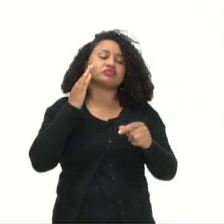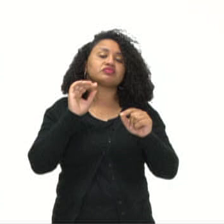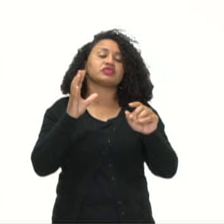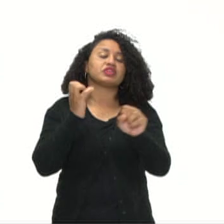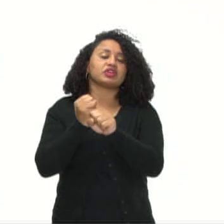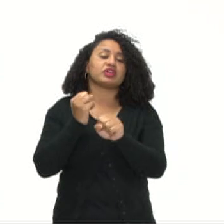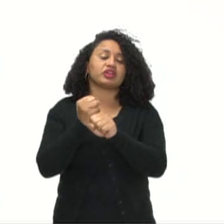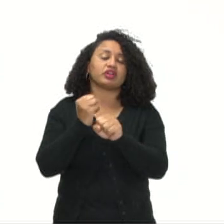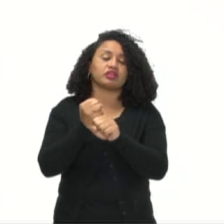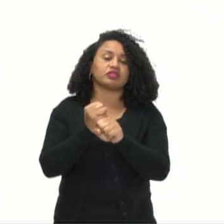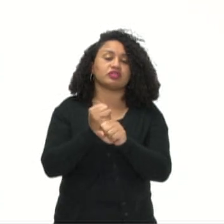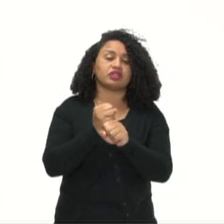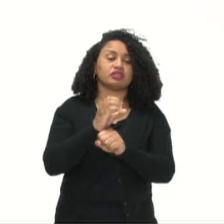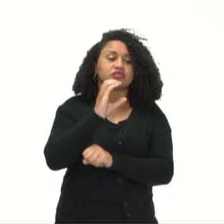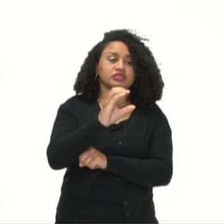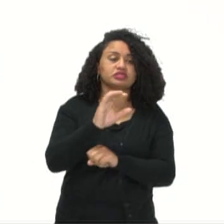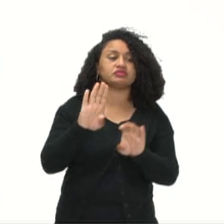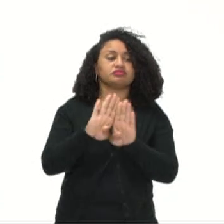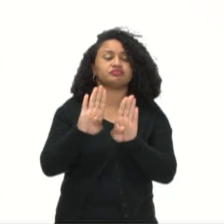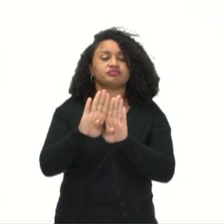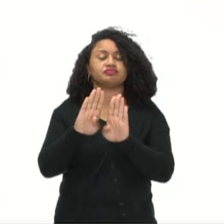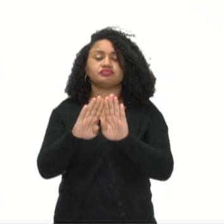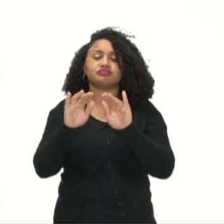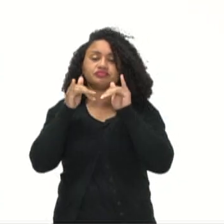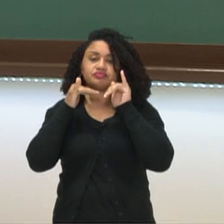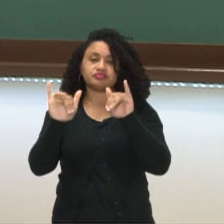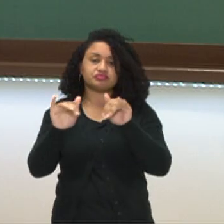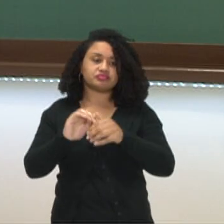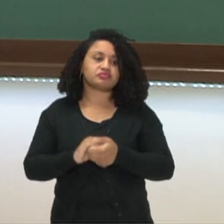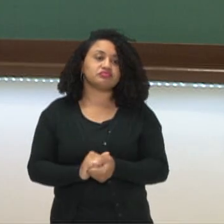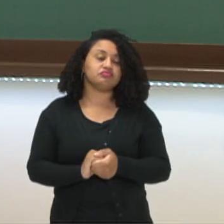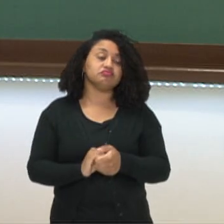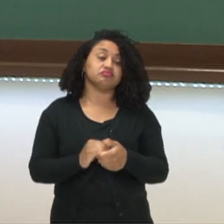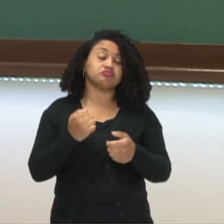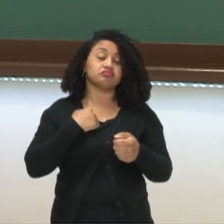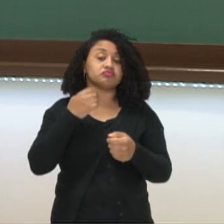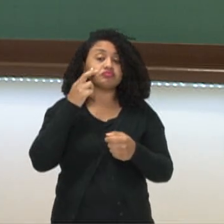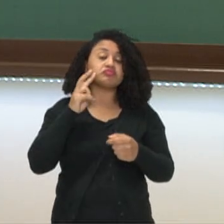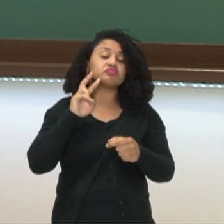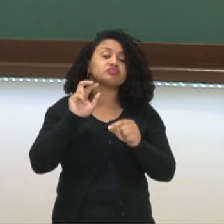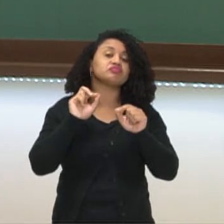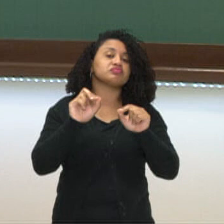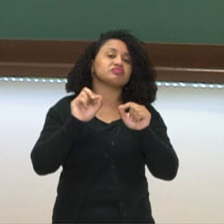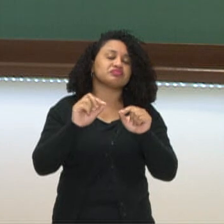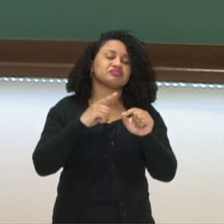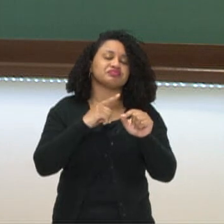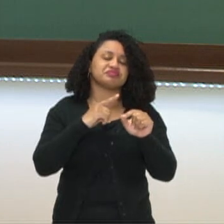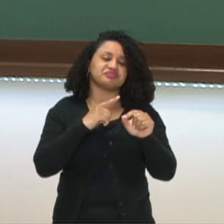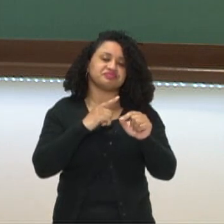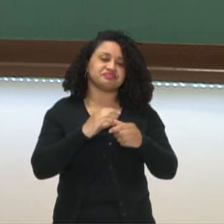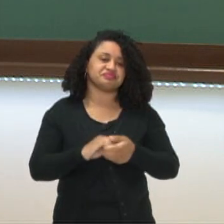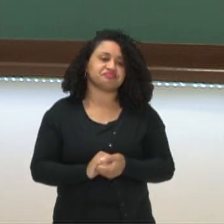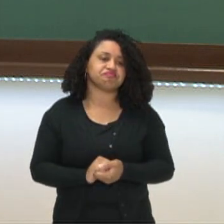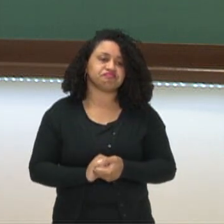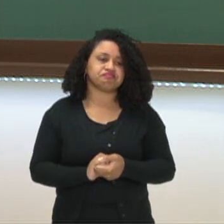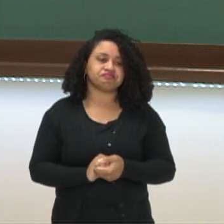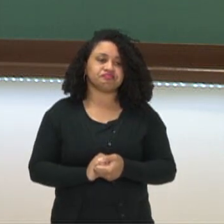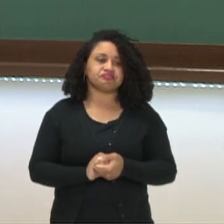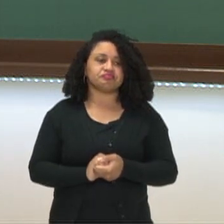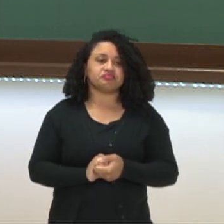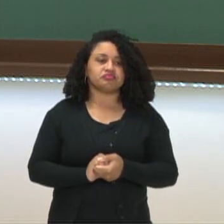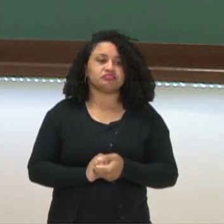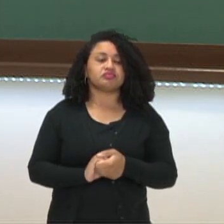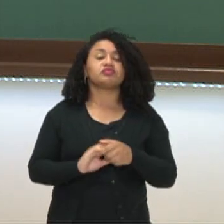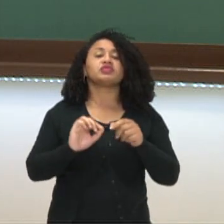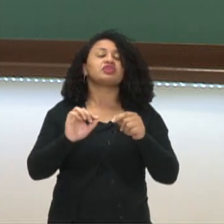a capacitância e calcular a energia do capacitor, ok? A gente pode analisar daí um circuito com capacitores. Tá?